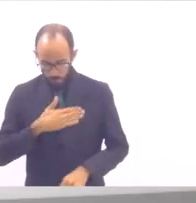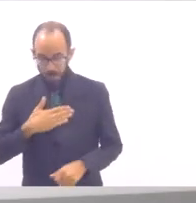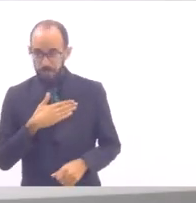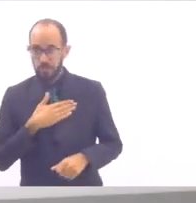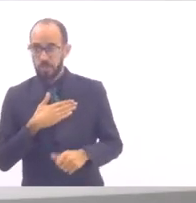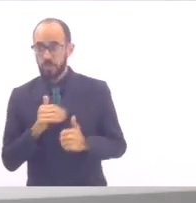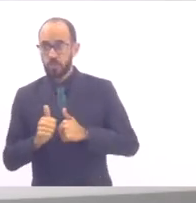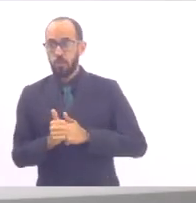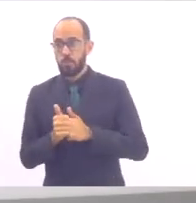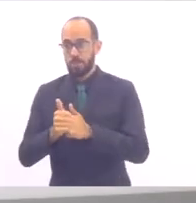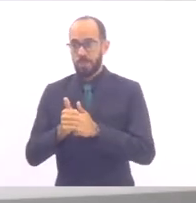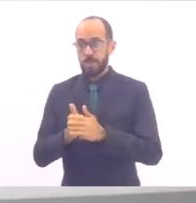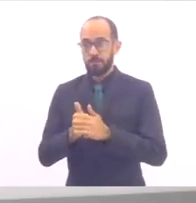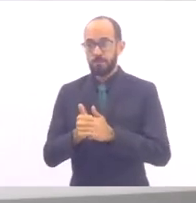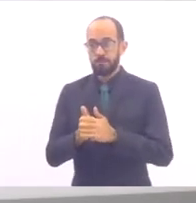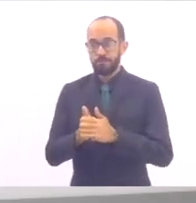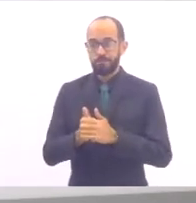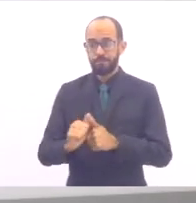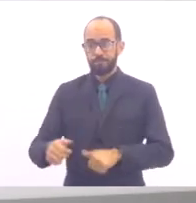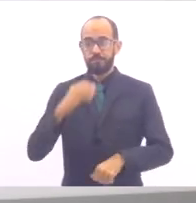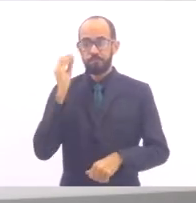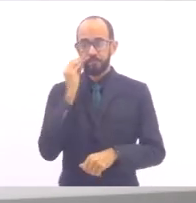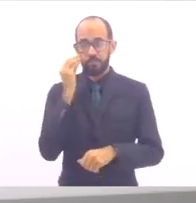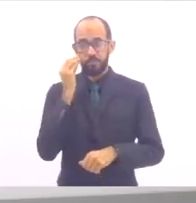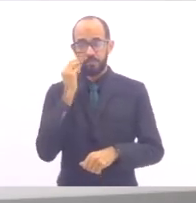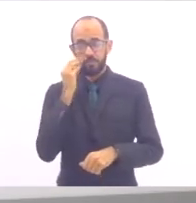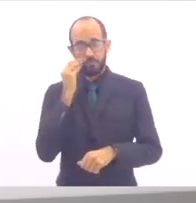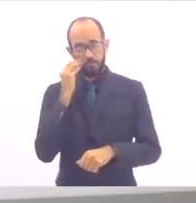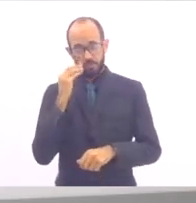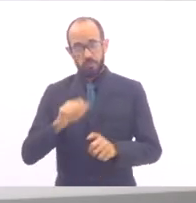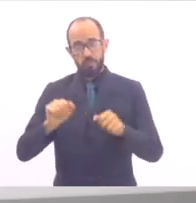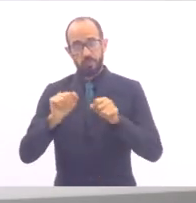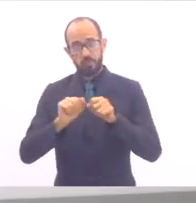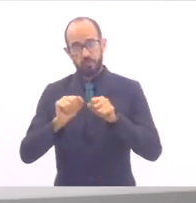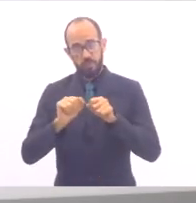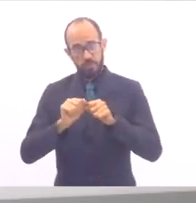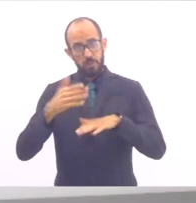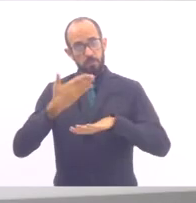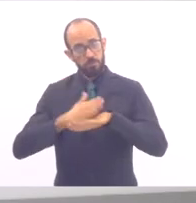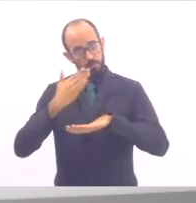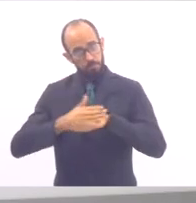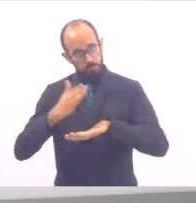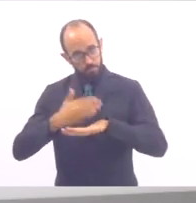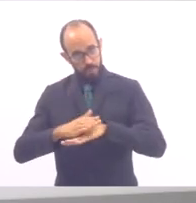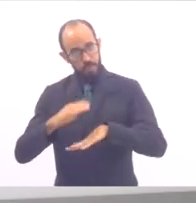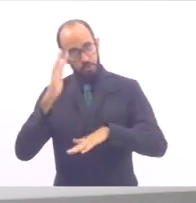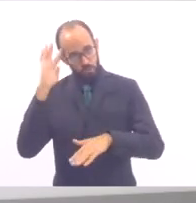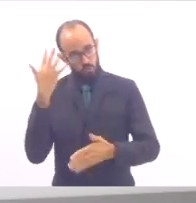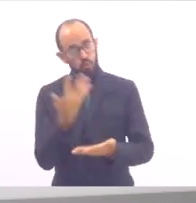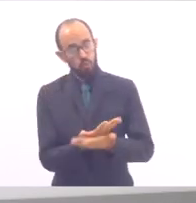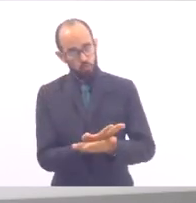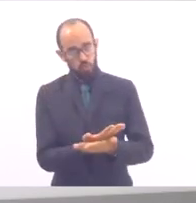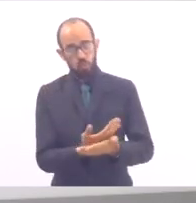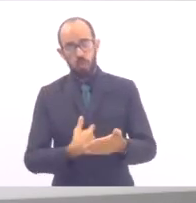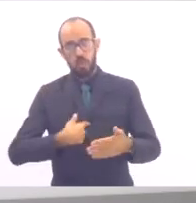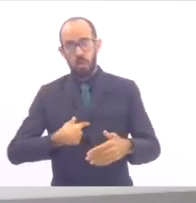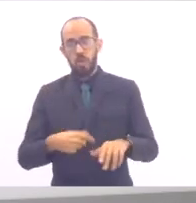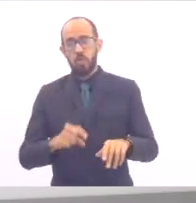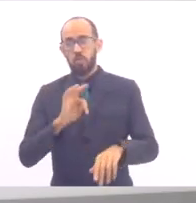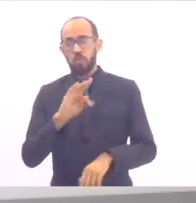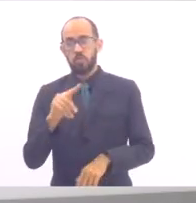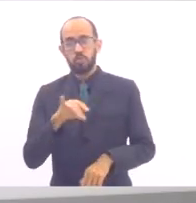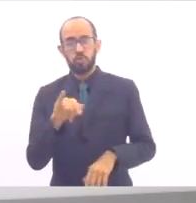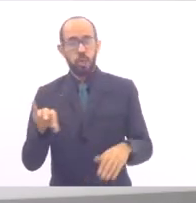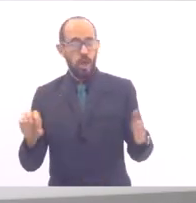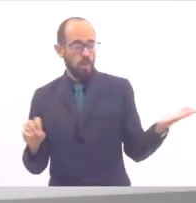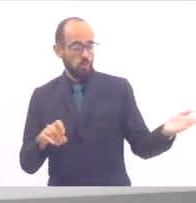acompanhar a tentativa de operacionalizar a resolução. Então, cheguei junto com o Thiago,